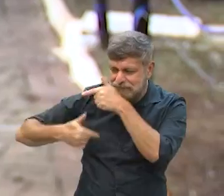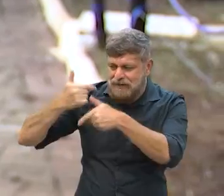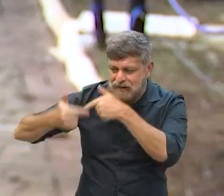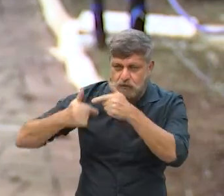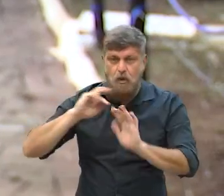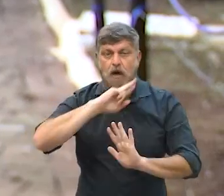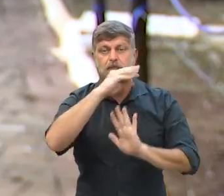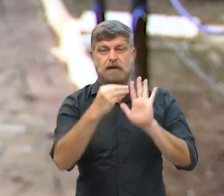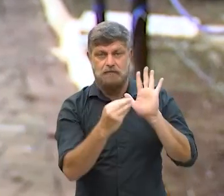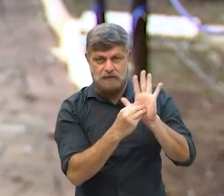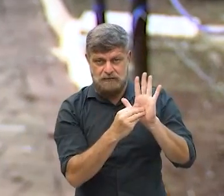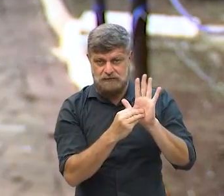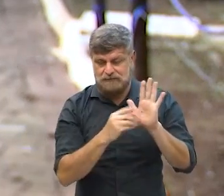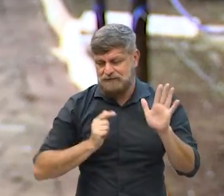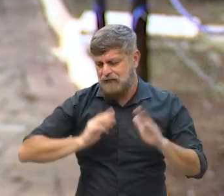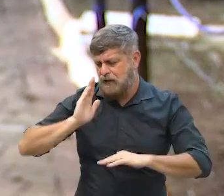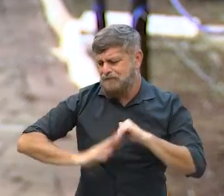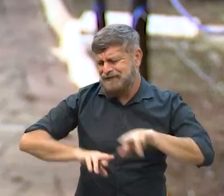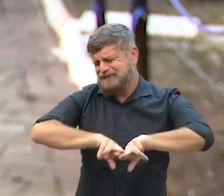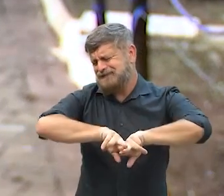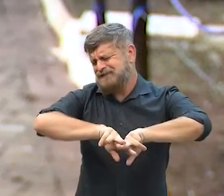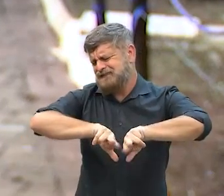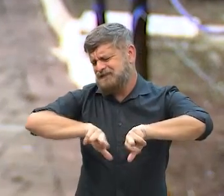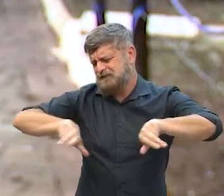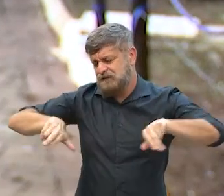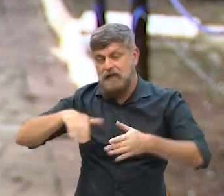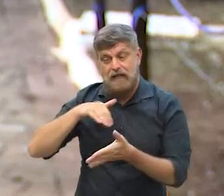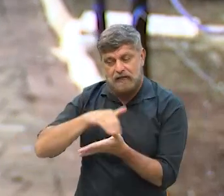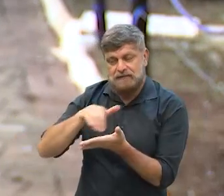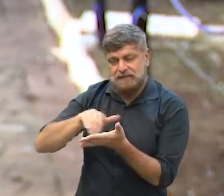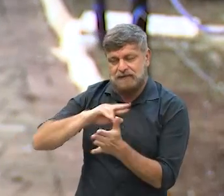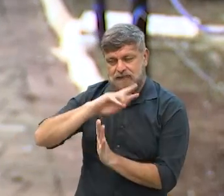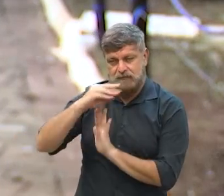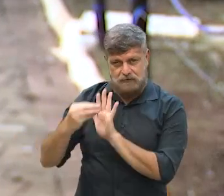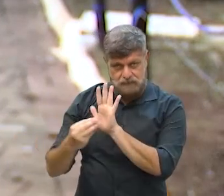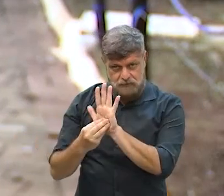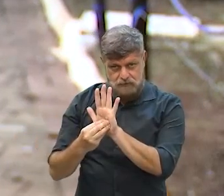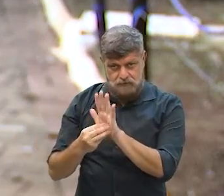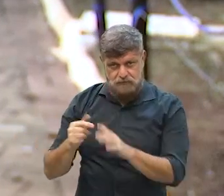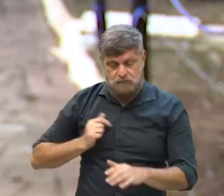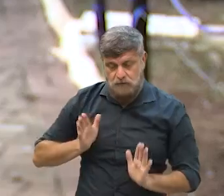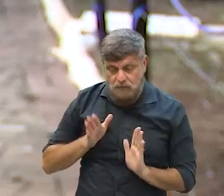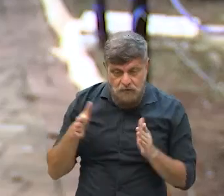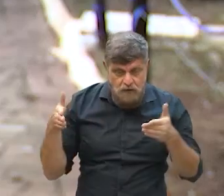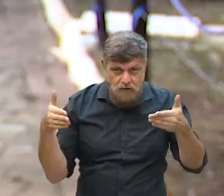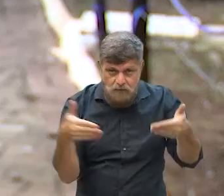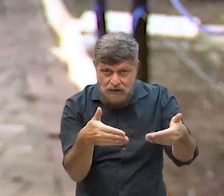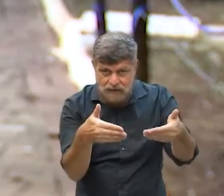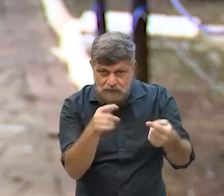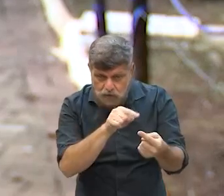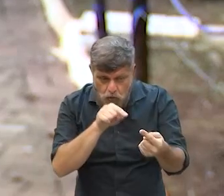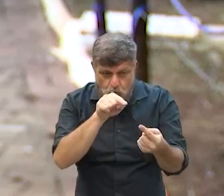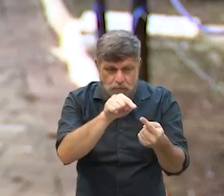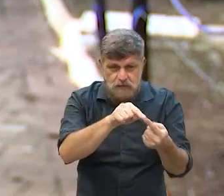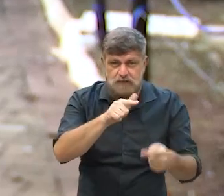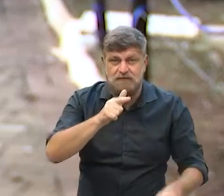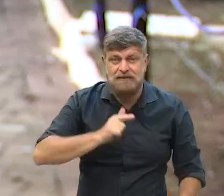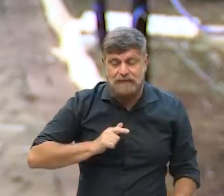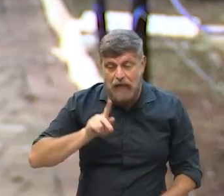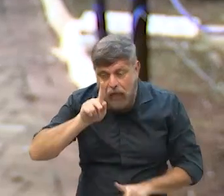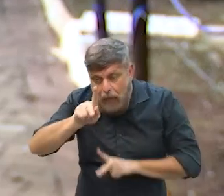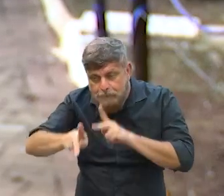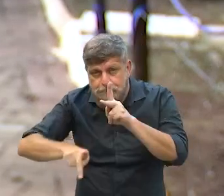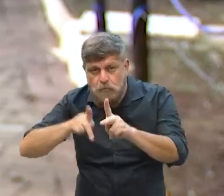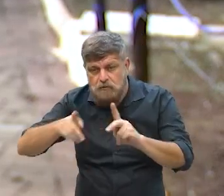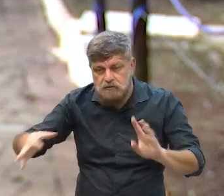meio ambiente, e várias ações da Secretaria de Meio Ambiente foram focadas no sentido de colocar a